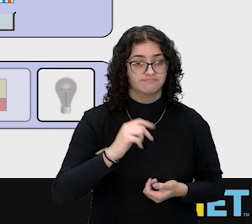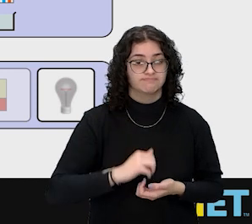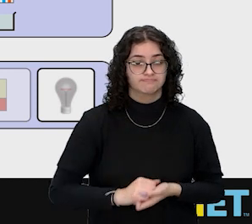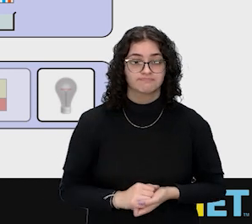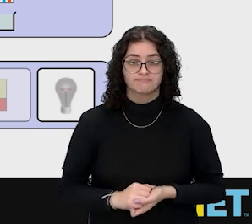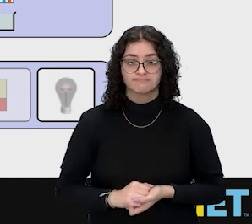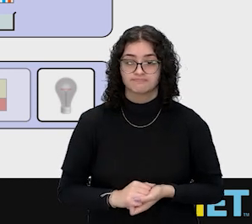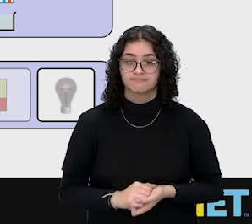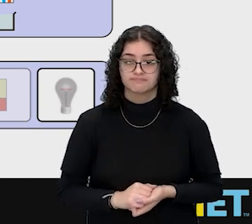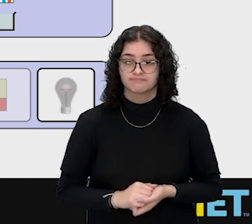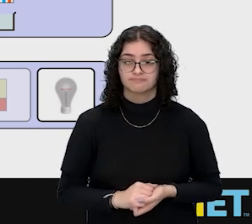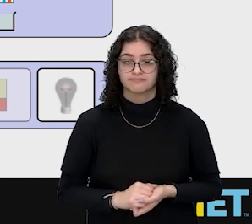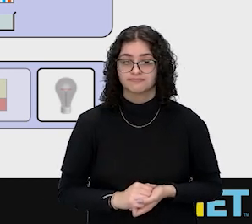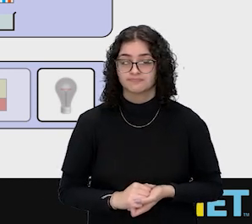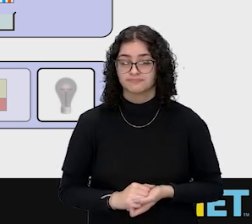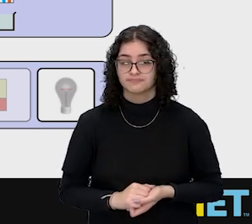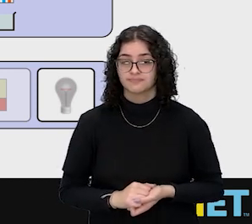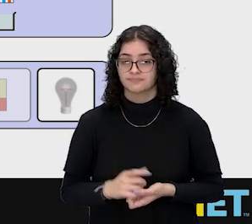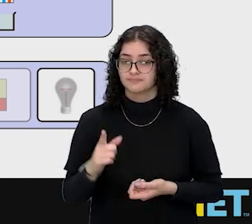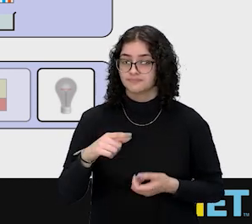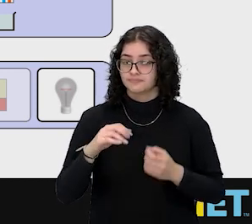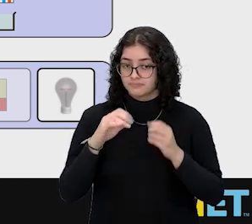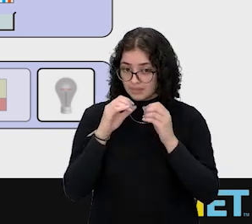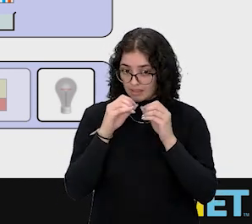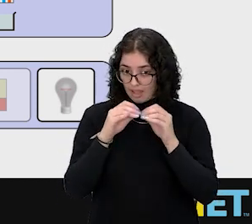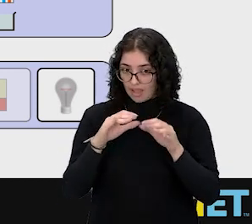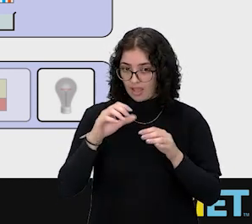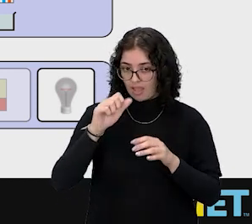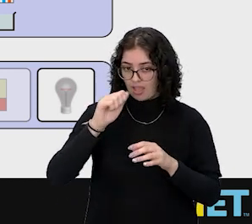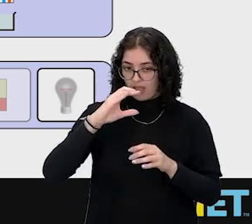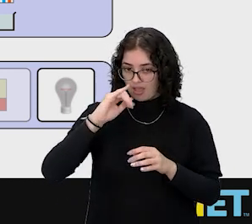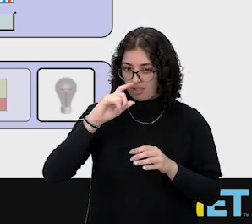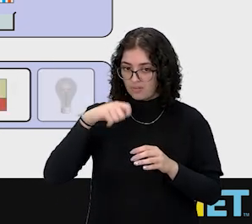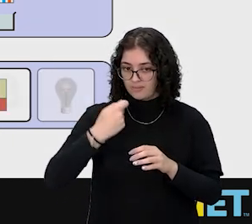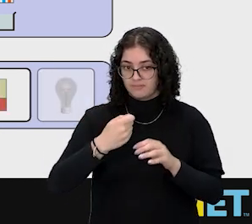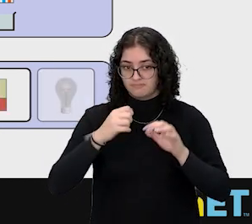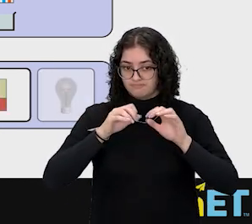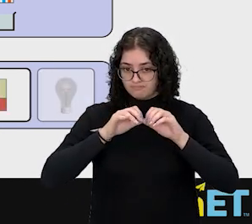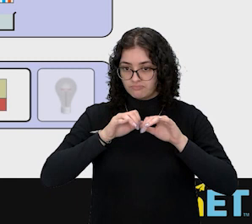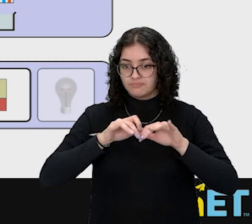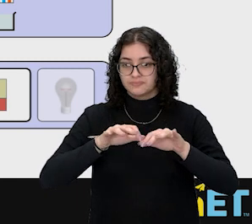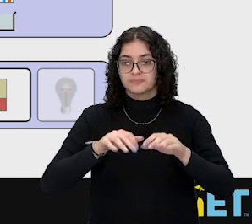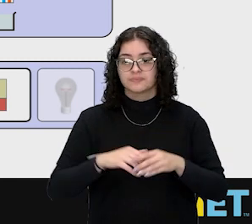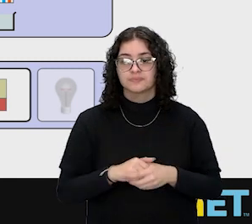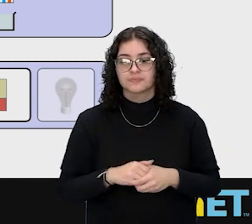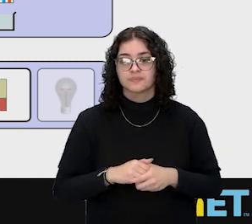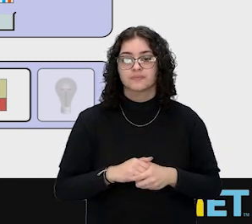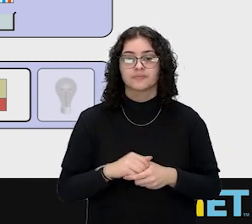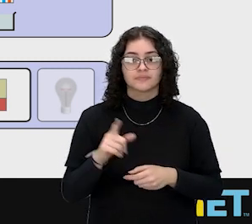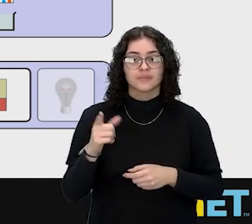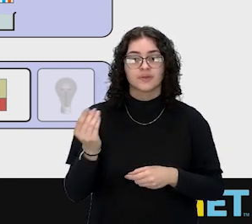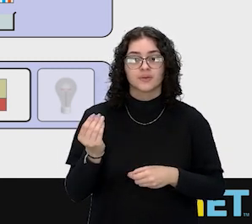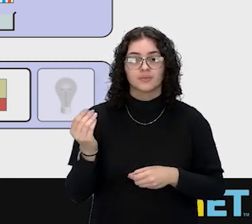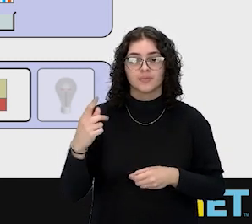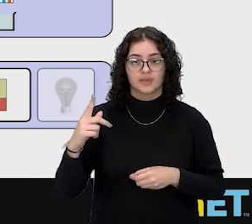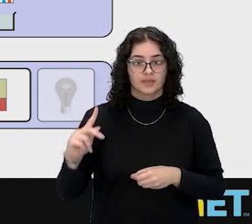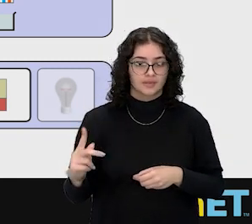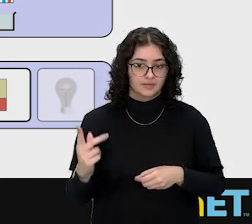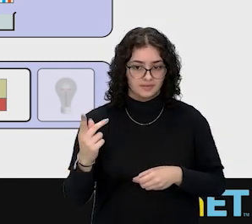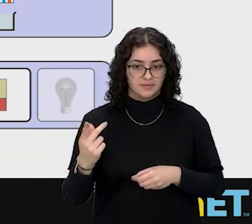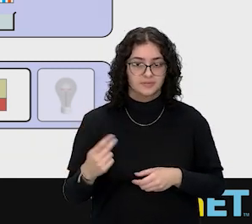Opa, voltando então aqui para ácido fraco, vamos medir o pH. Então agora eu vou fazer o contrário, vamos medir o pH